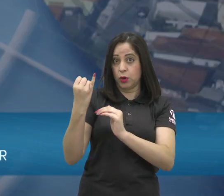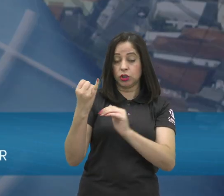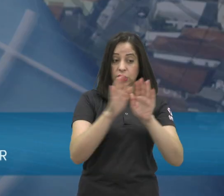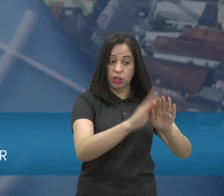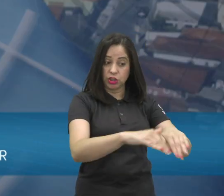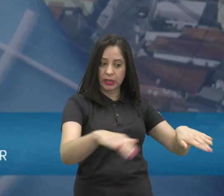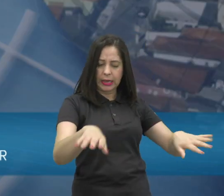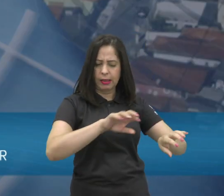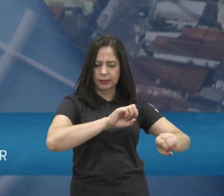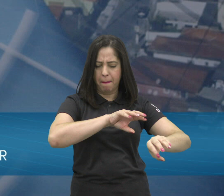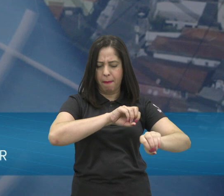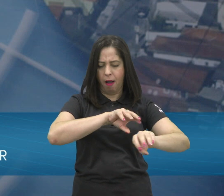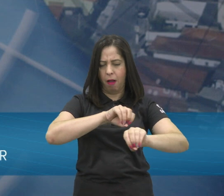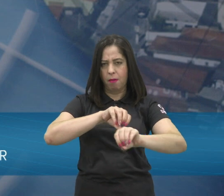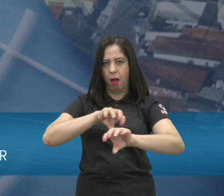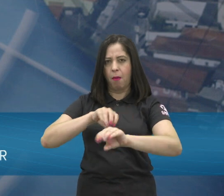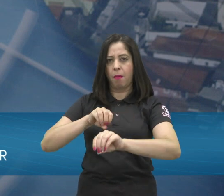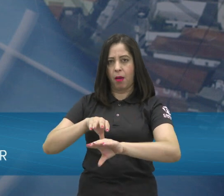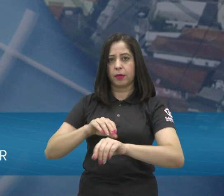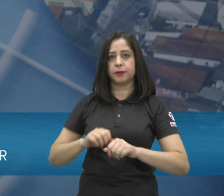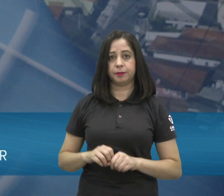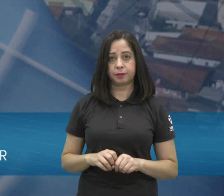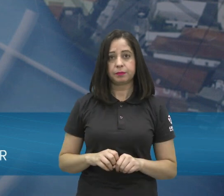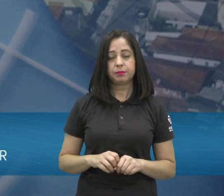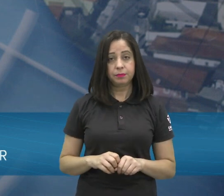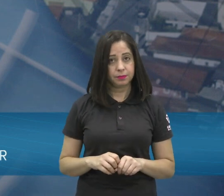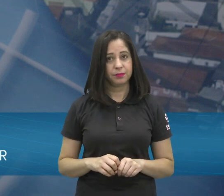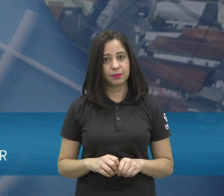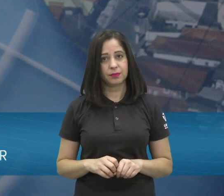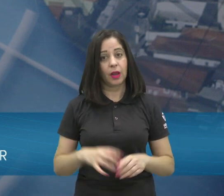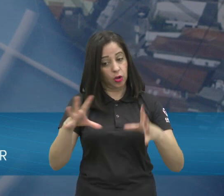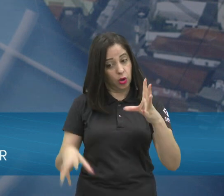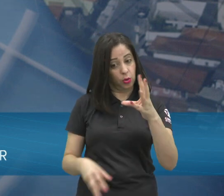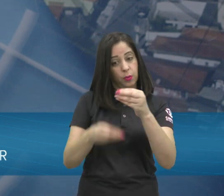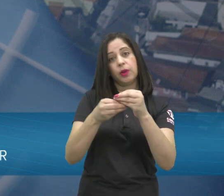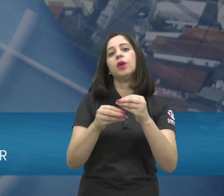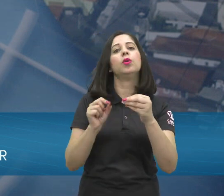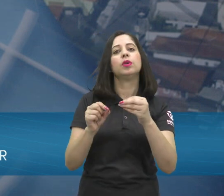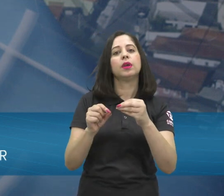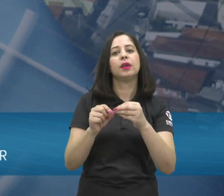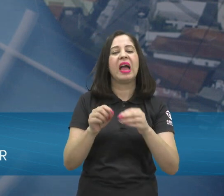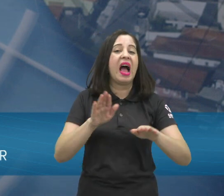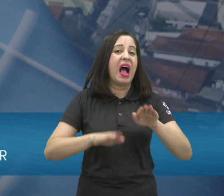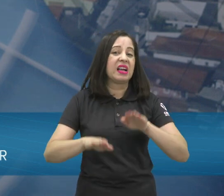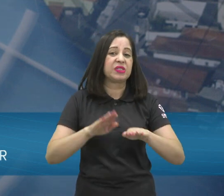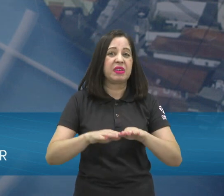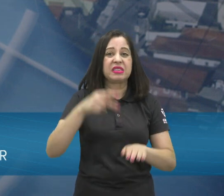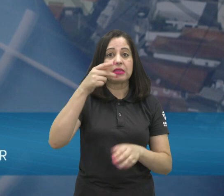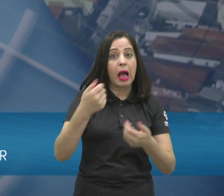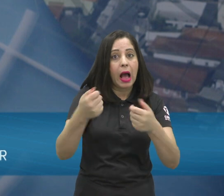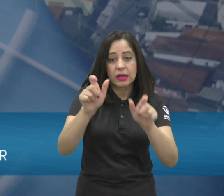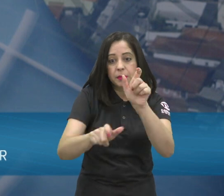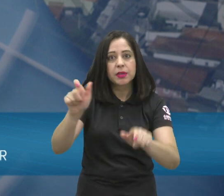novas gerações, né, que estão vindo aí, as crianças, ensinar desde cedo. Dando continuidade no que o Rafael falou, né, ele disse que